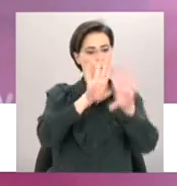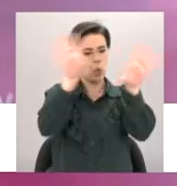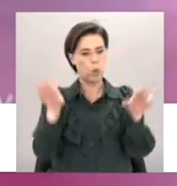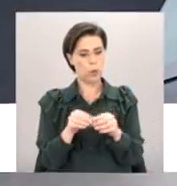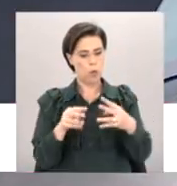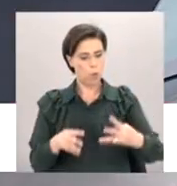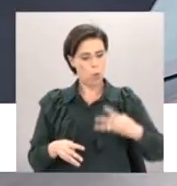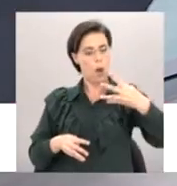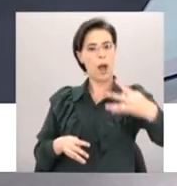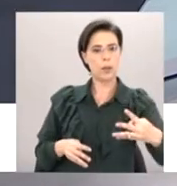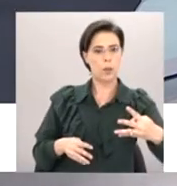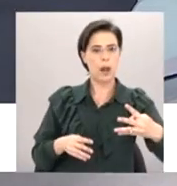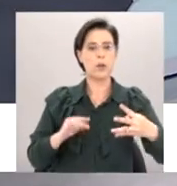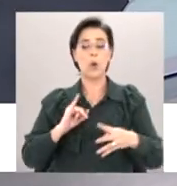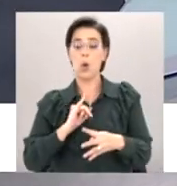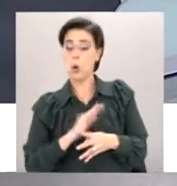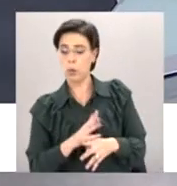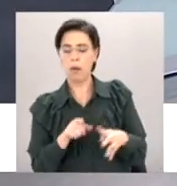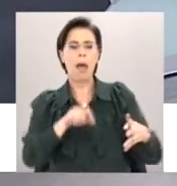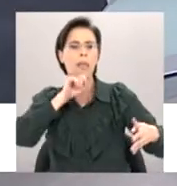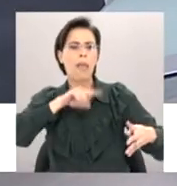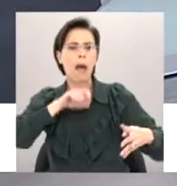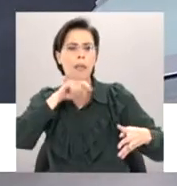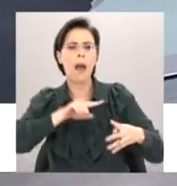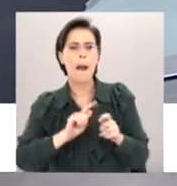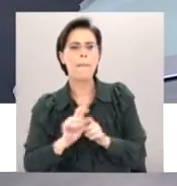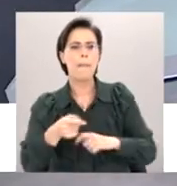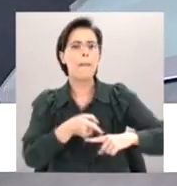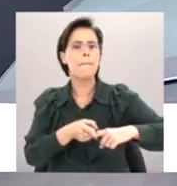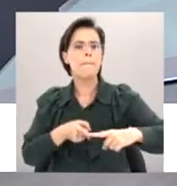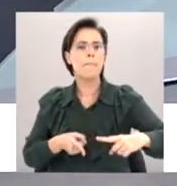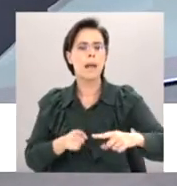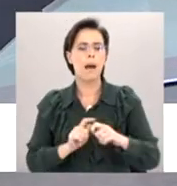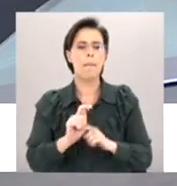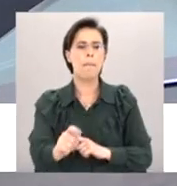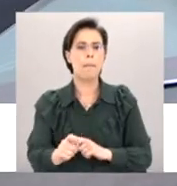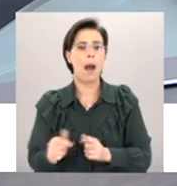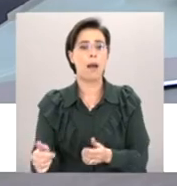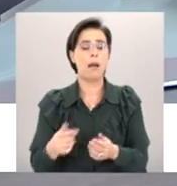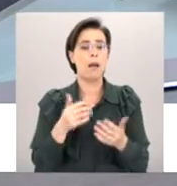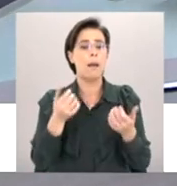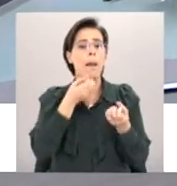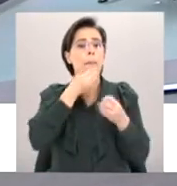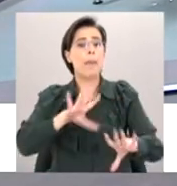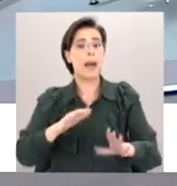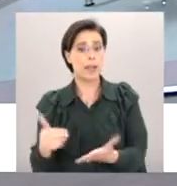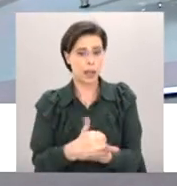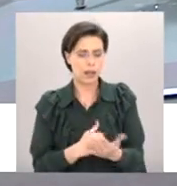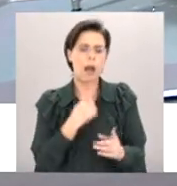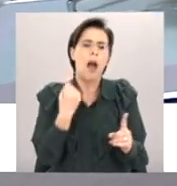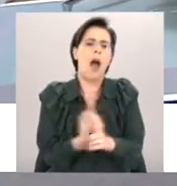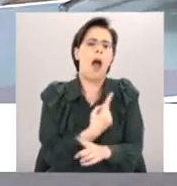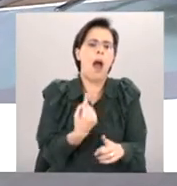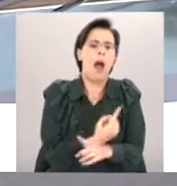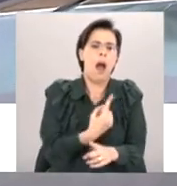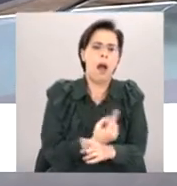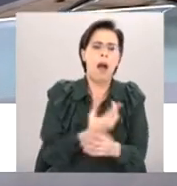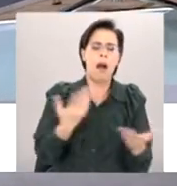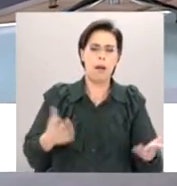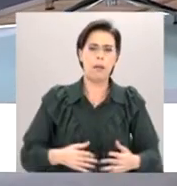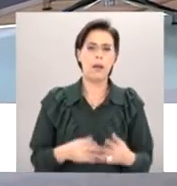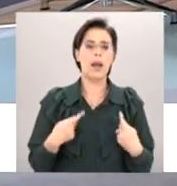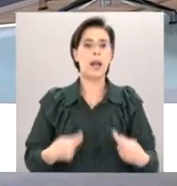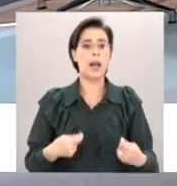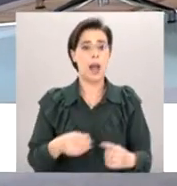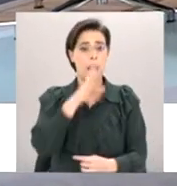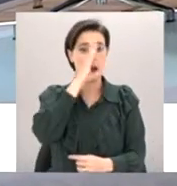global dos 4 anos do que ter que seria outra forma é suficiente para pagar metade desta quebra de receitas e o resto a muita coisa no